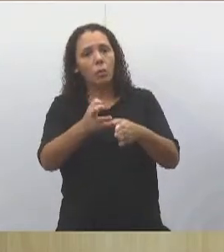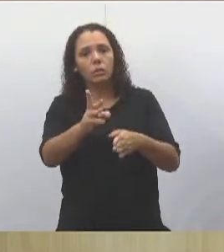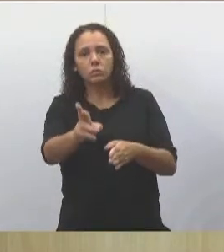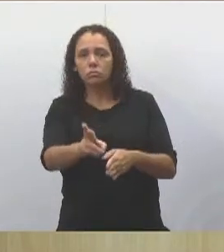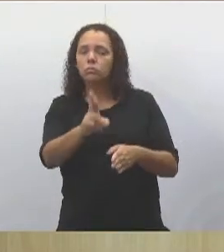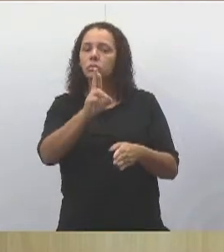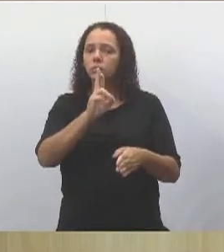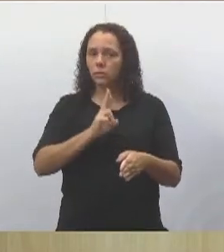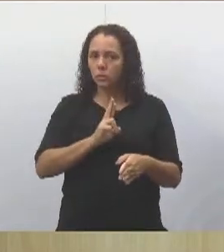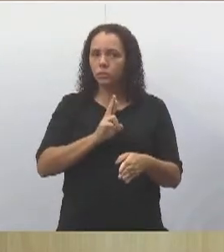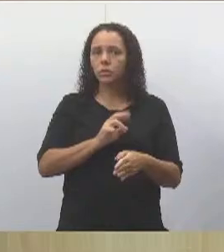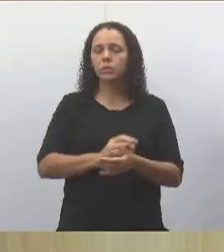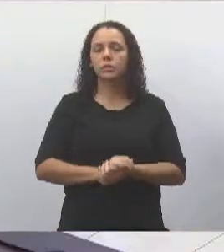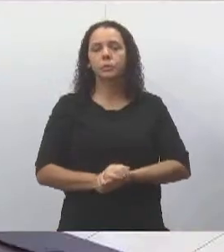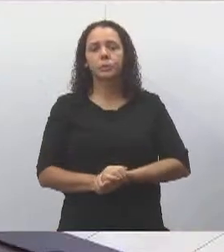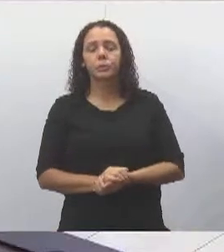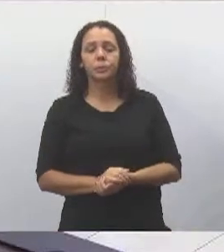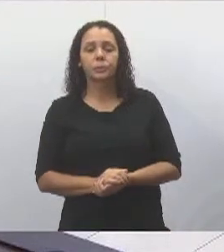resposta.